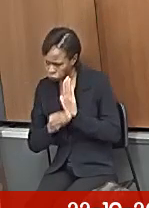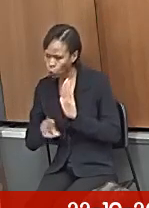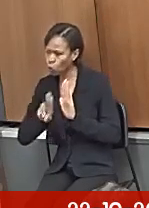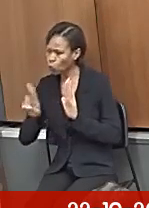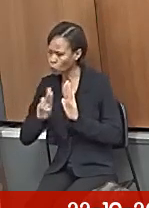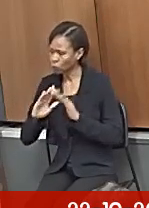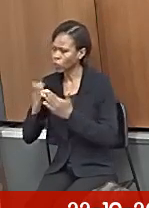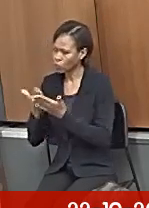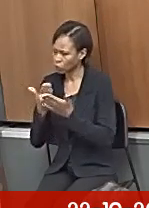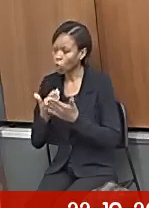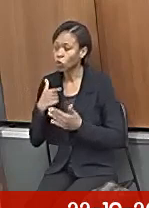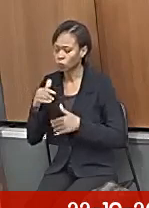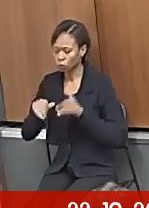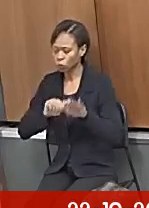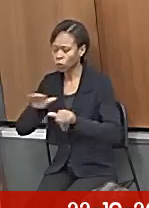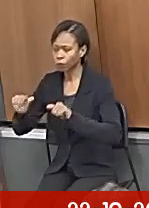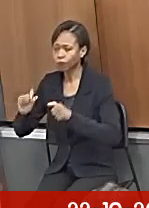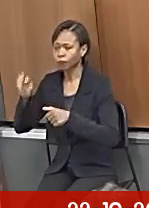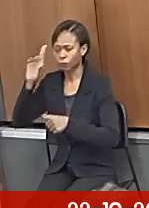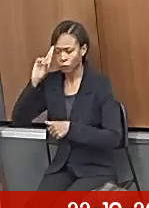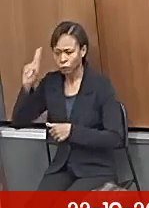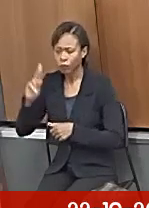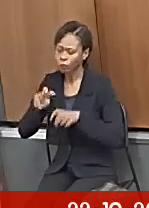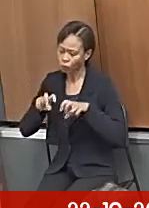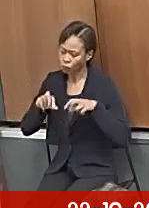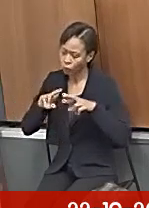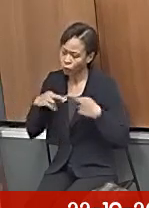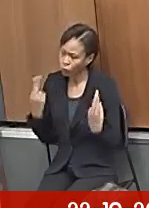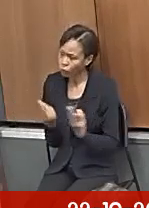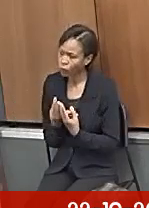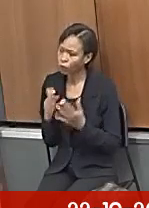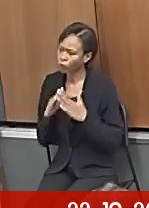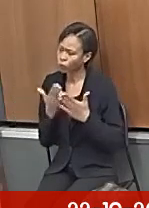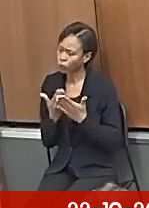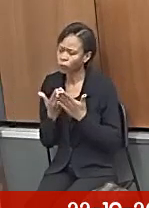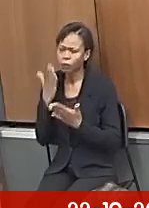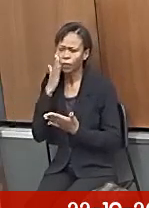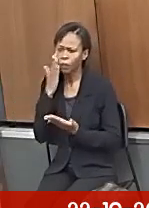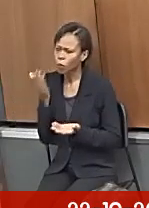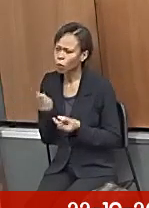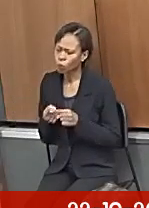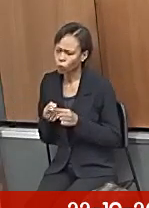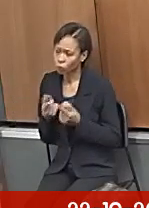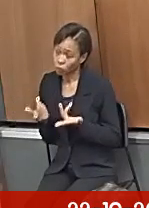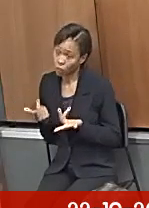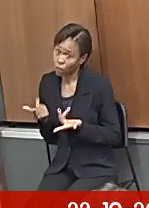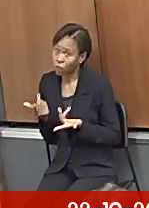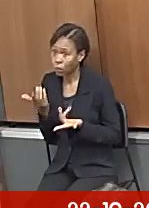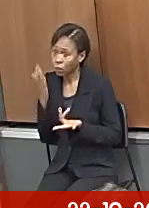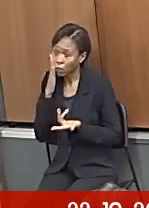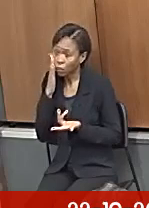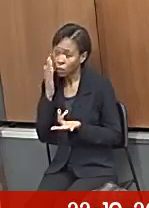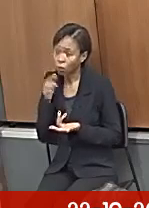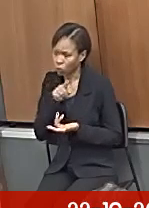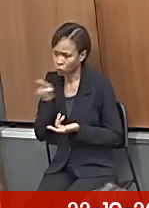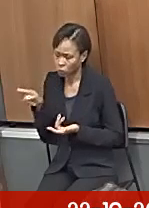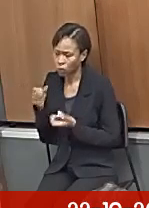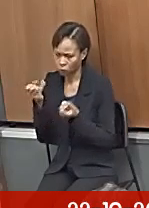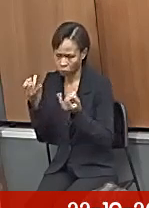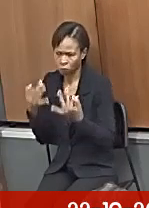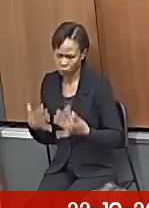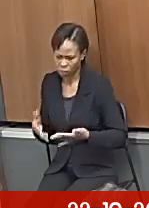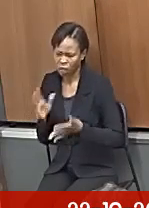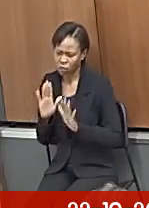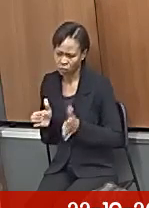os diretores, a me reunir com essas escolas, para saber o motivo, né? Apesar de a gente saber, como foi falado por várias pessoas